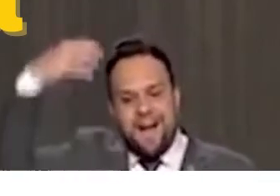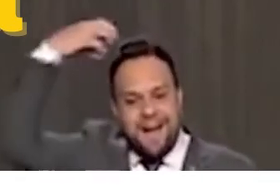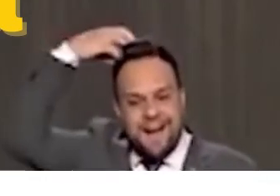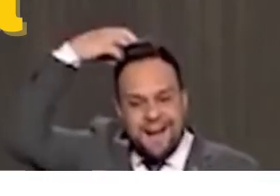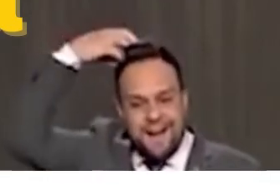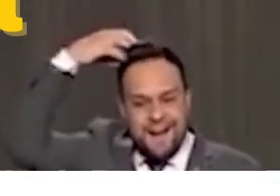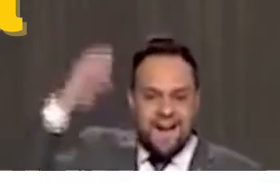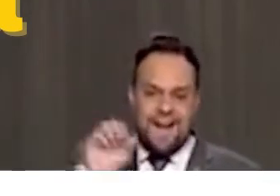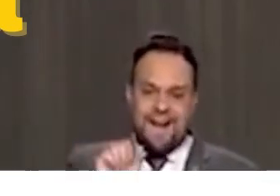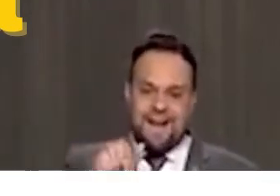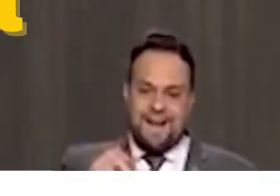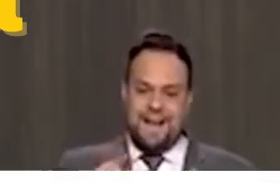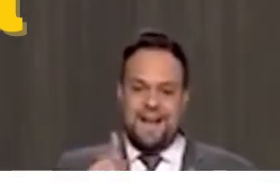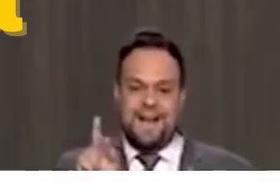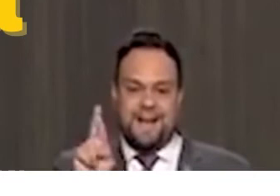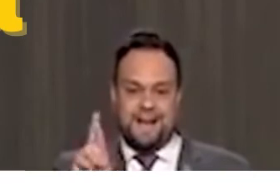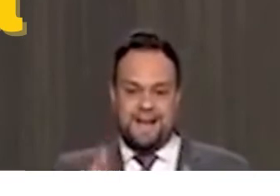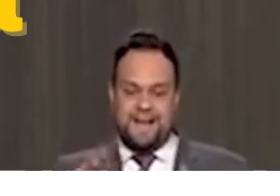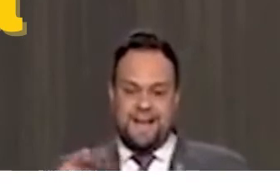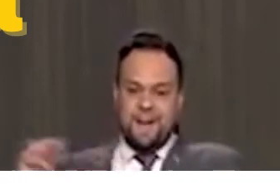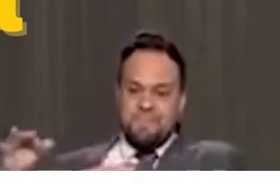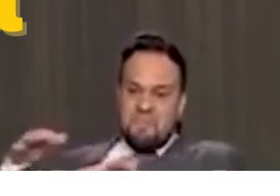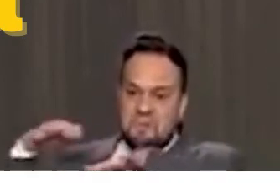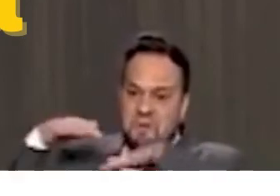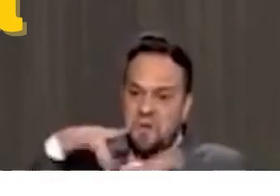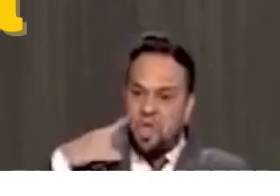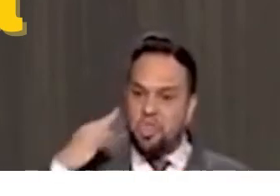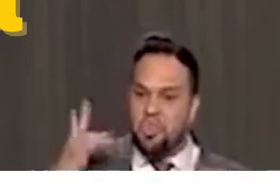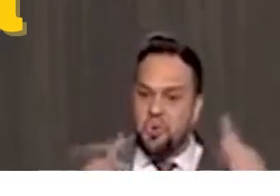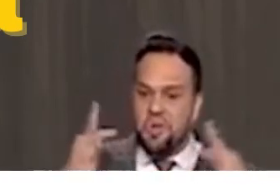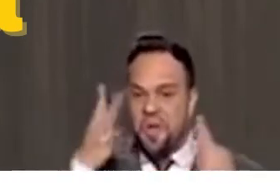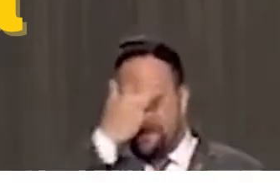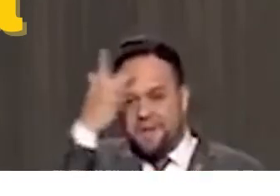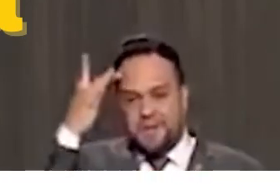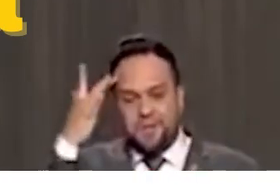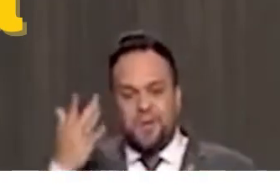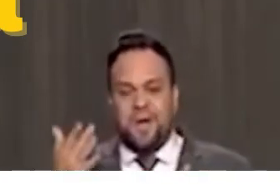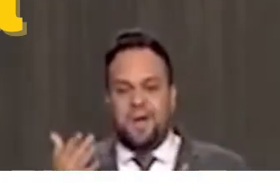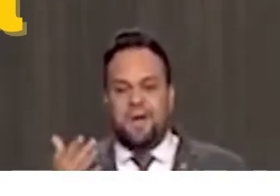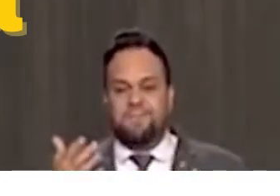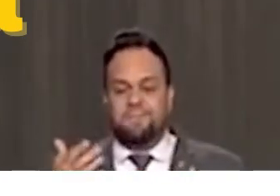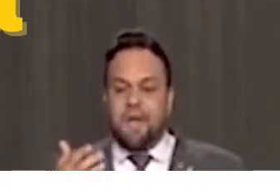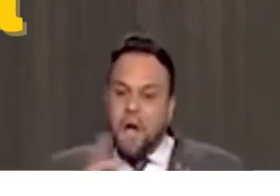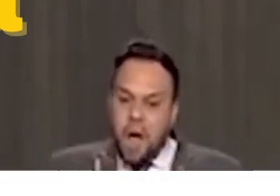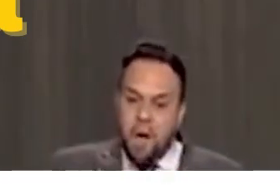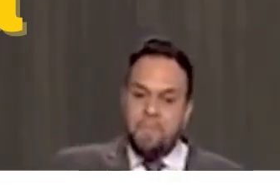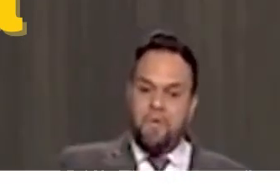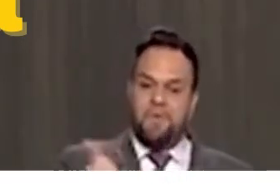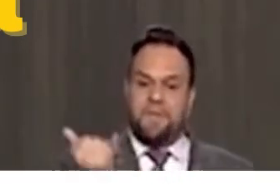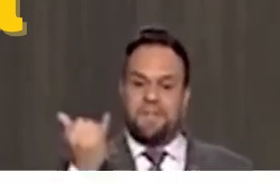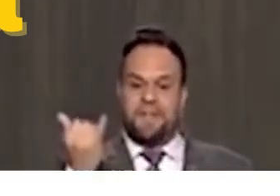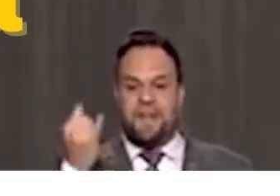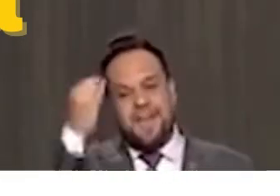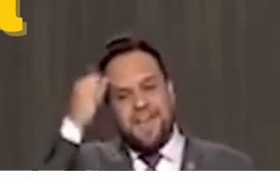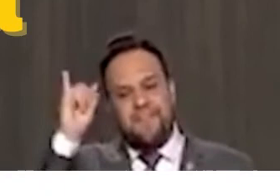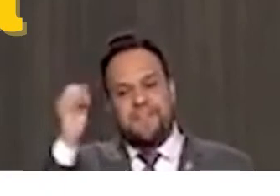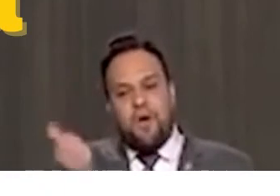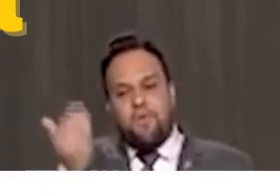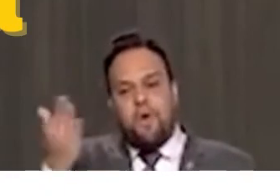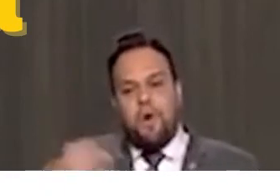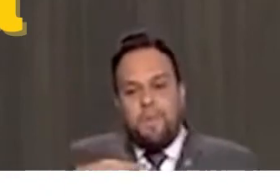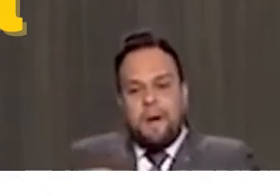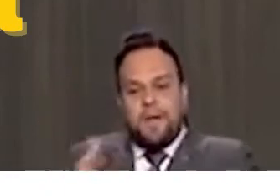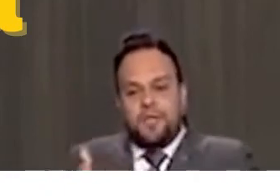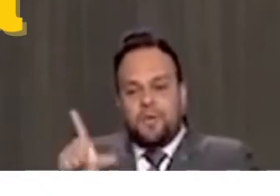turístico, onde todos, com toda certeza, gostam de passar as suas férias lá, e não fora do Brasil, mas tem um decreto que tem que ser